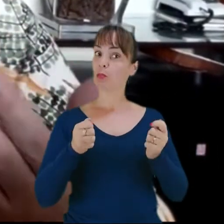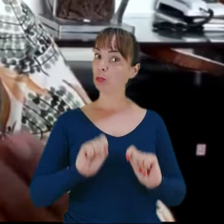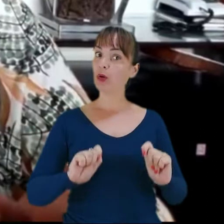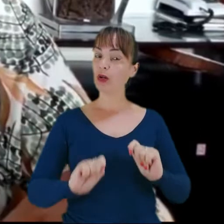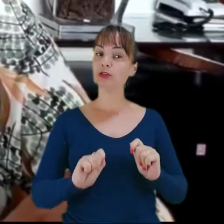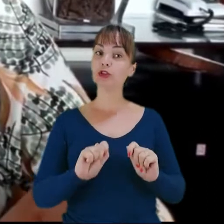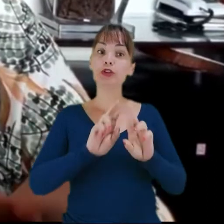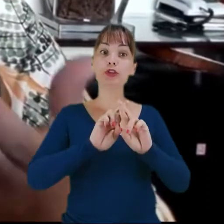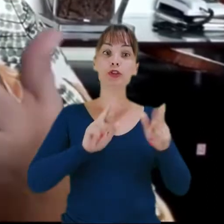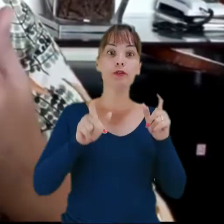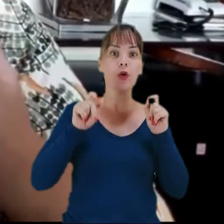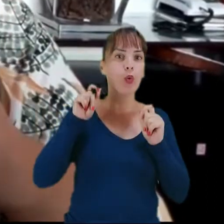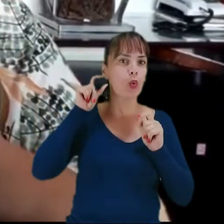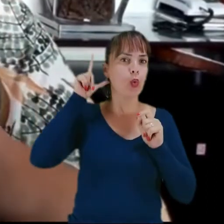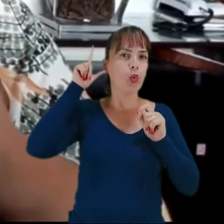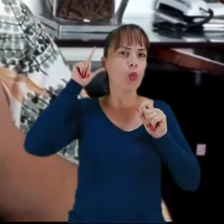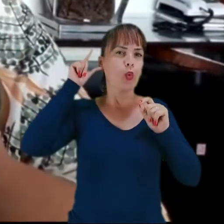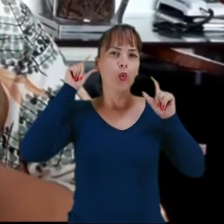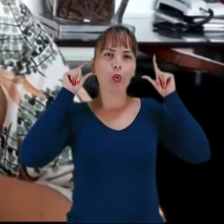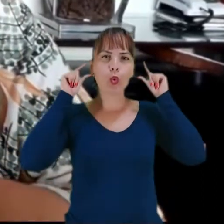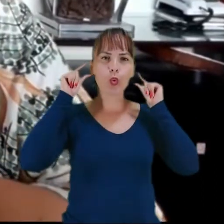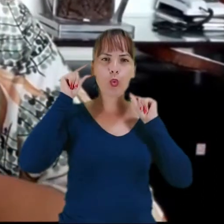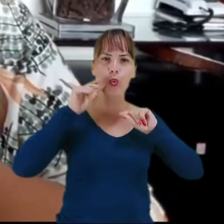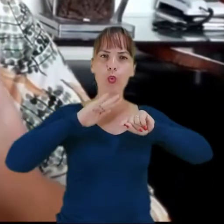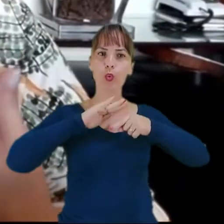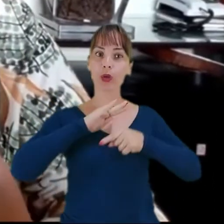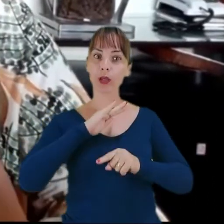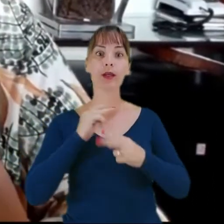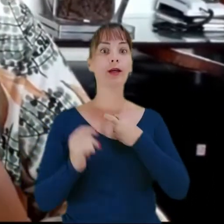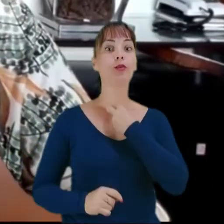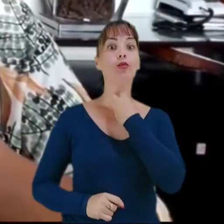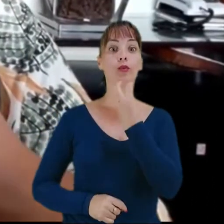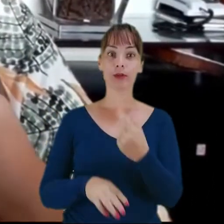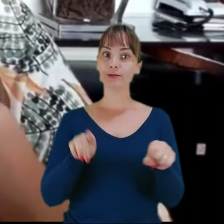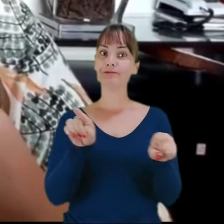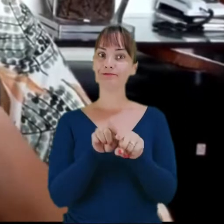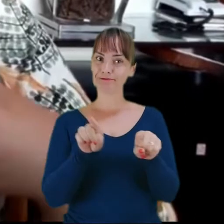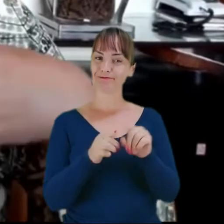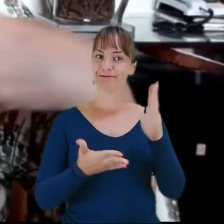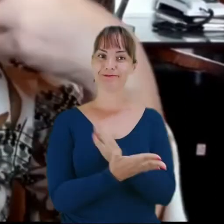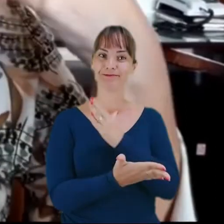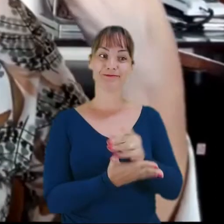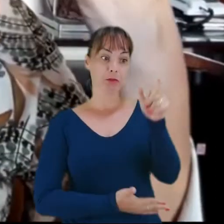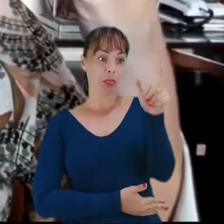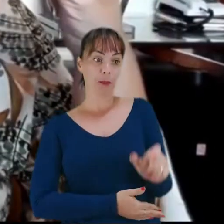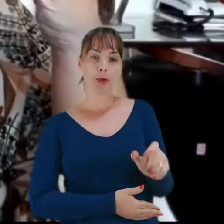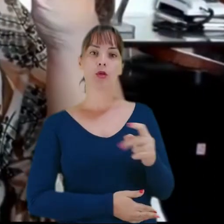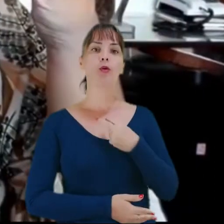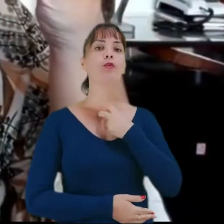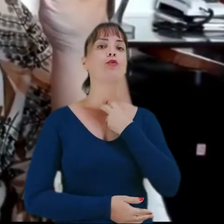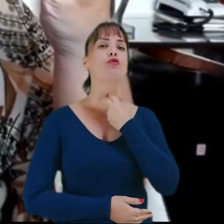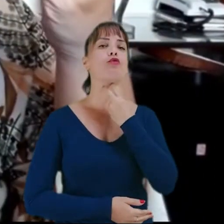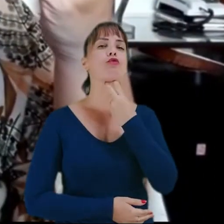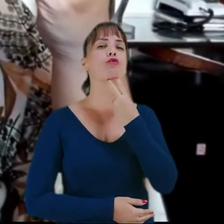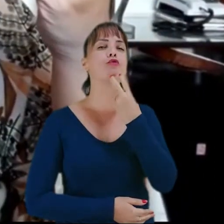ter o som agudo e o som grave no mesmo instrumento. As vozes também, tem pessoas que têm voz aguda, que é aquela